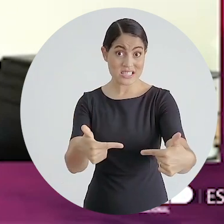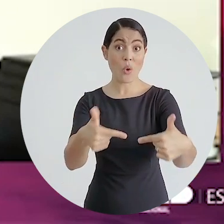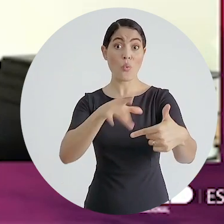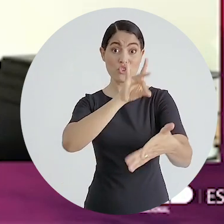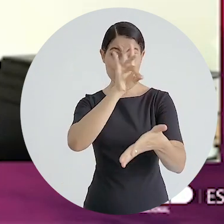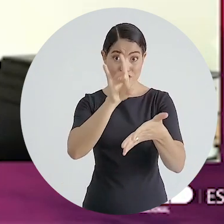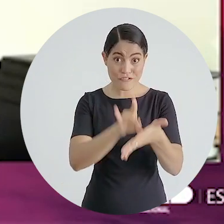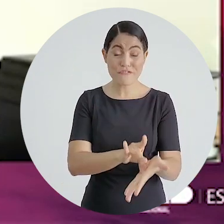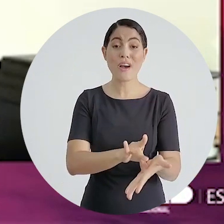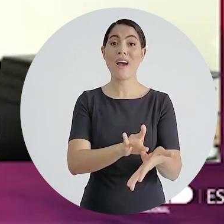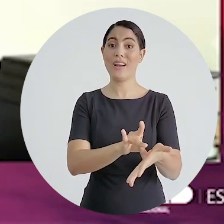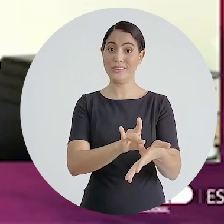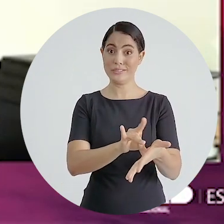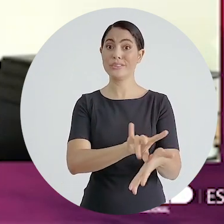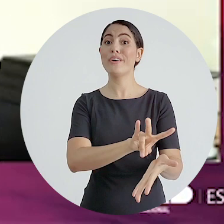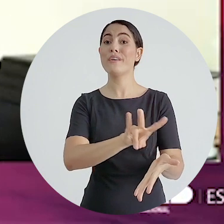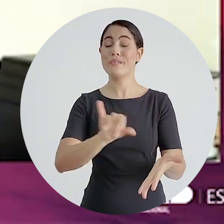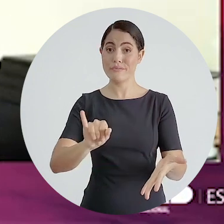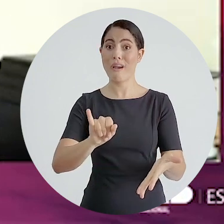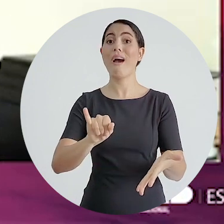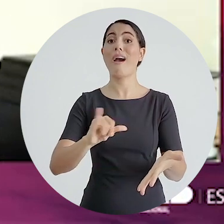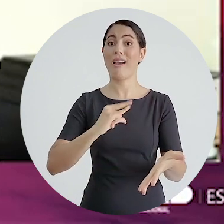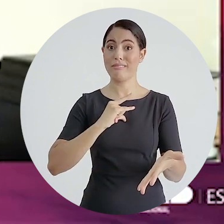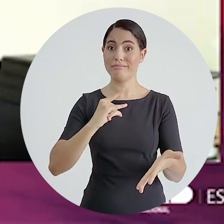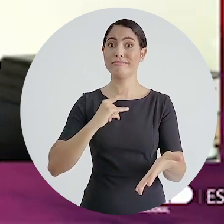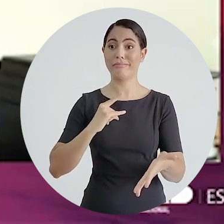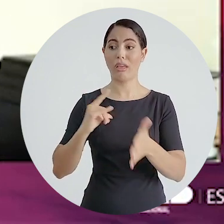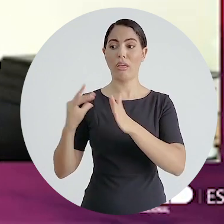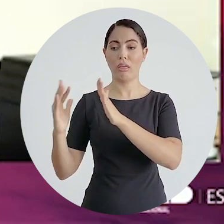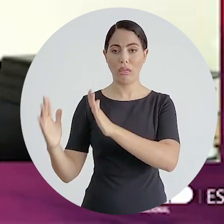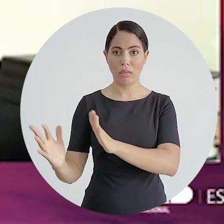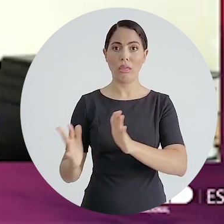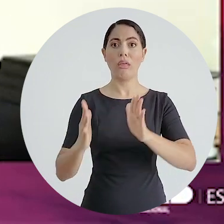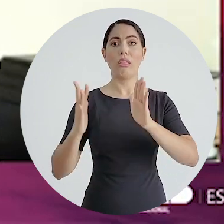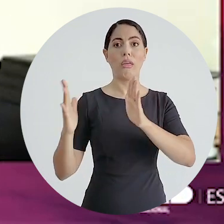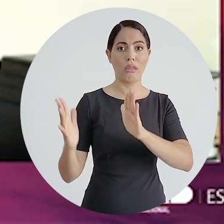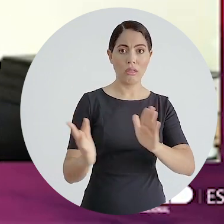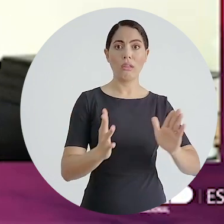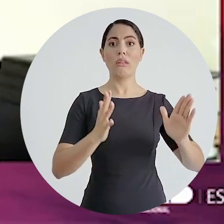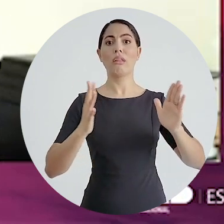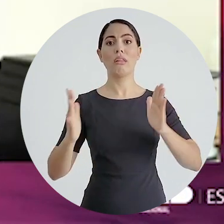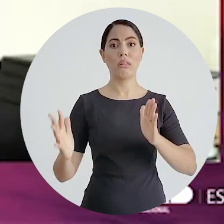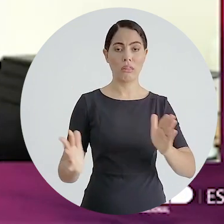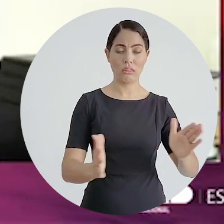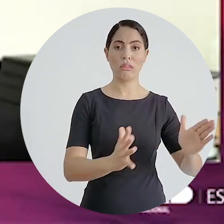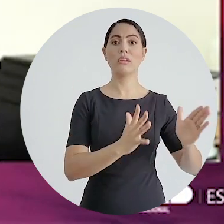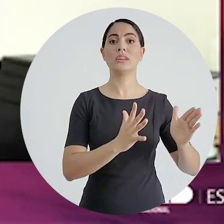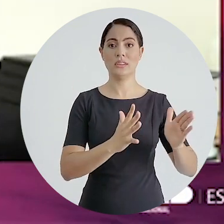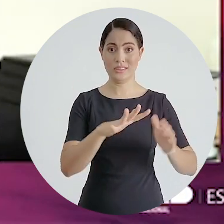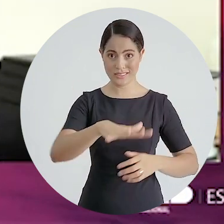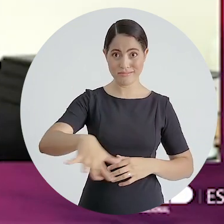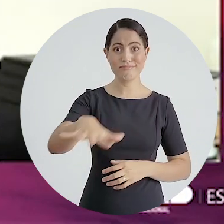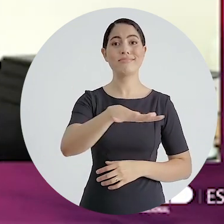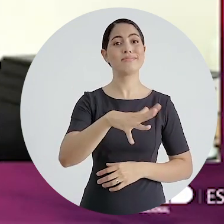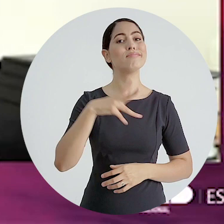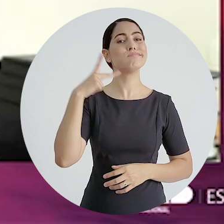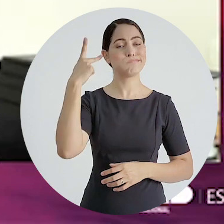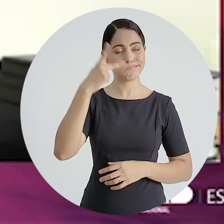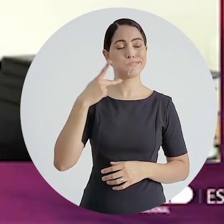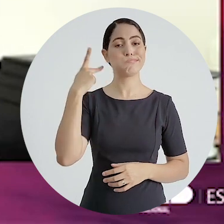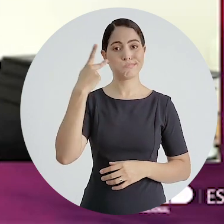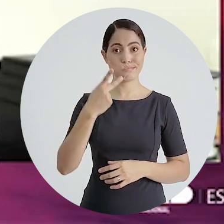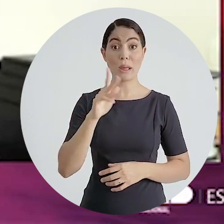marco também passa por uma série de percalços de